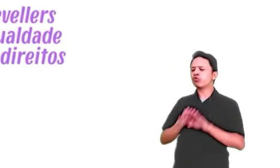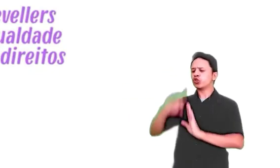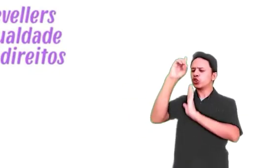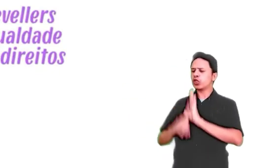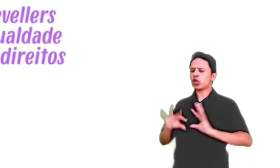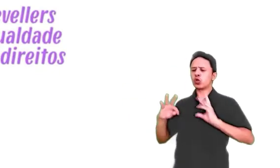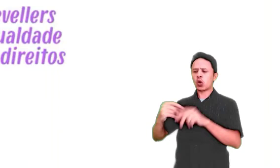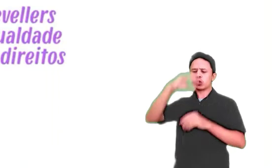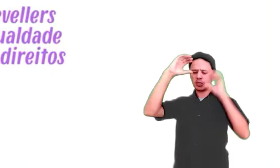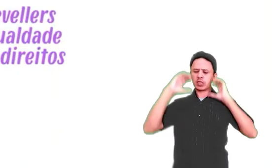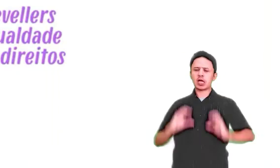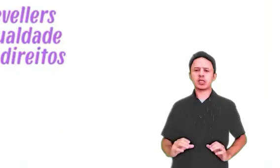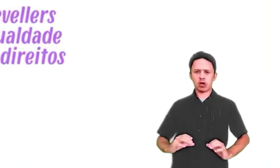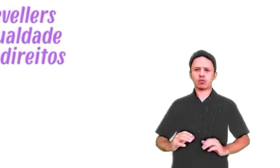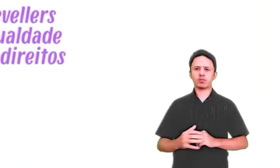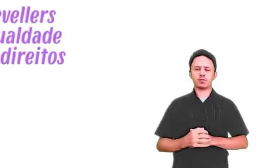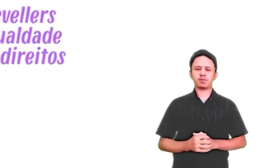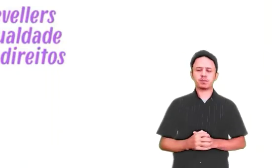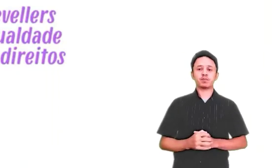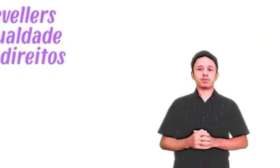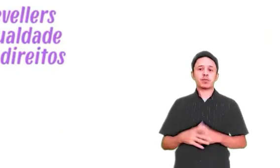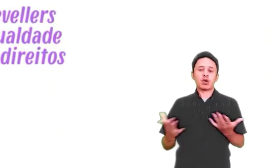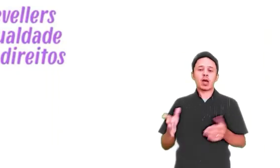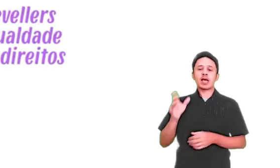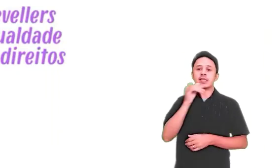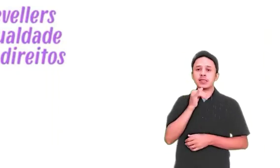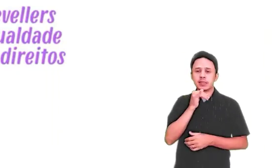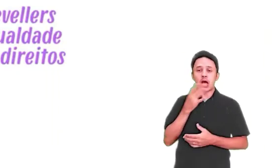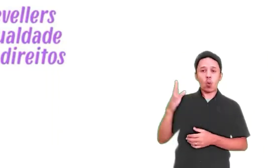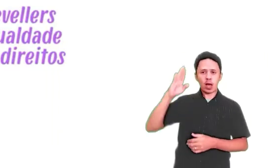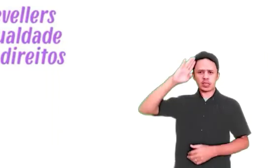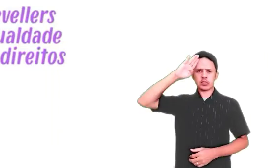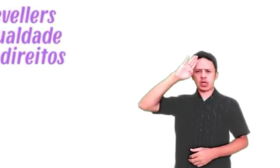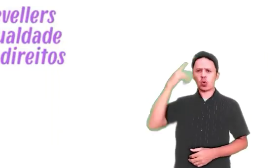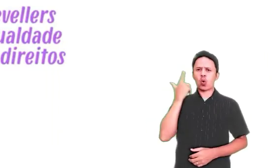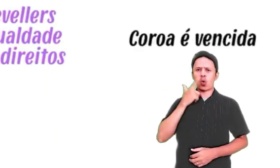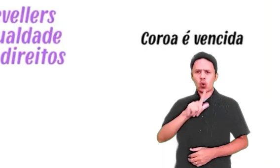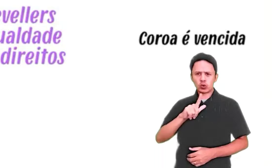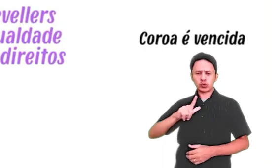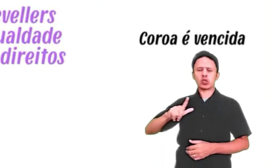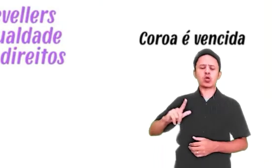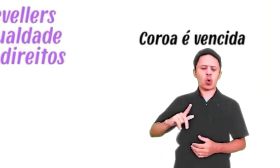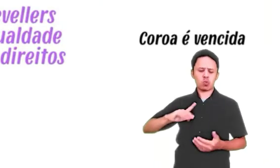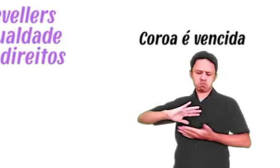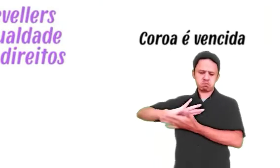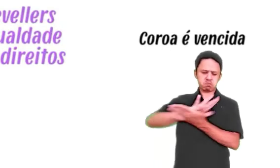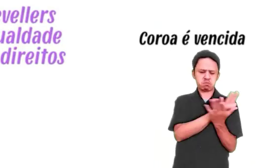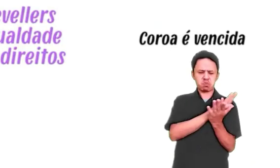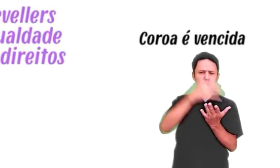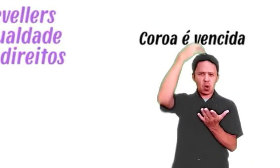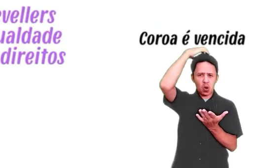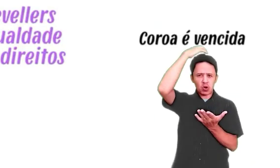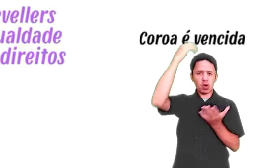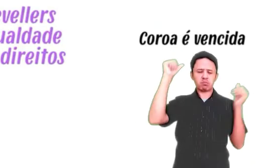entre todos os cidadãos, né, o sufrágio universal. Com esse exército, a burguesia conseguiu esmagar as forças da coroa e a Guerra